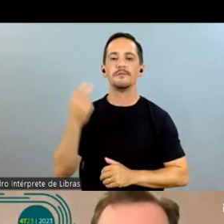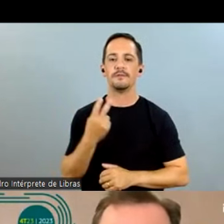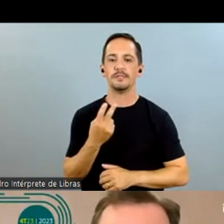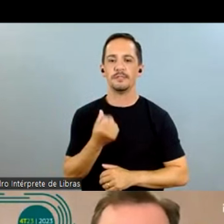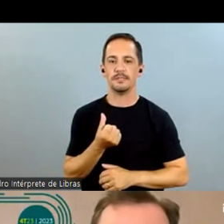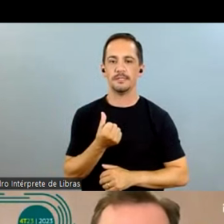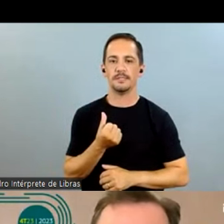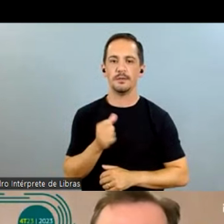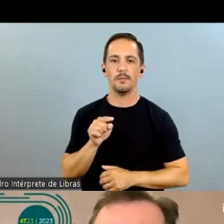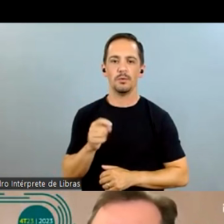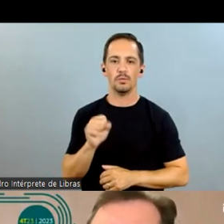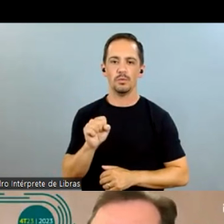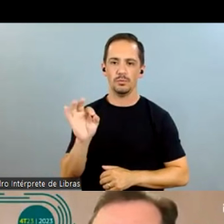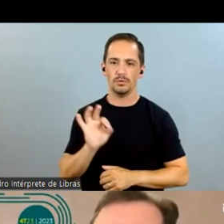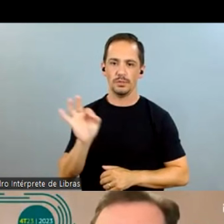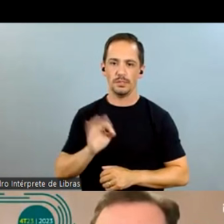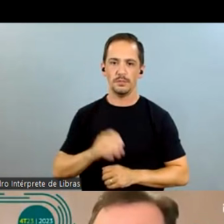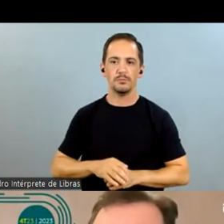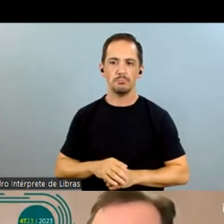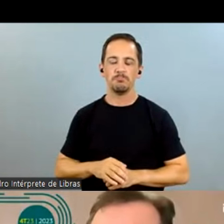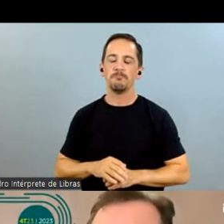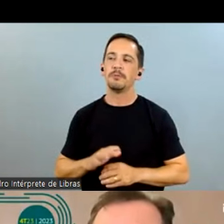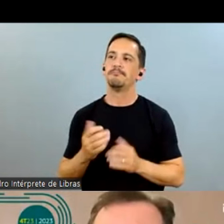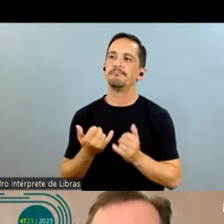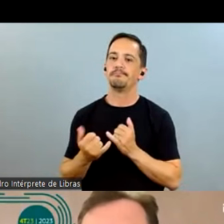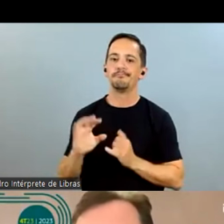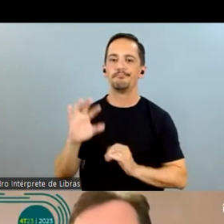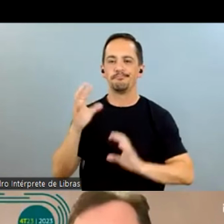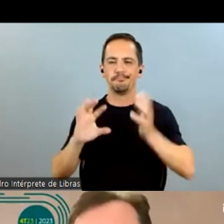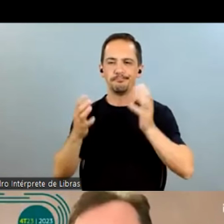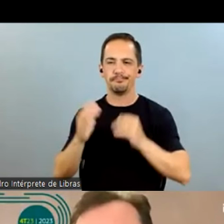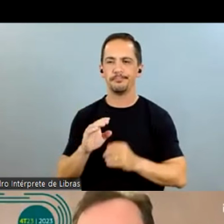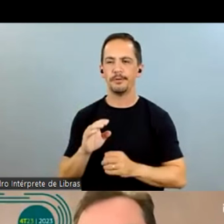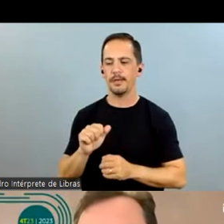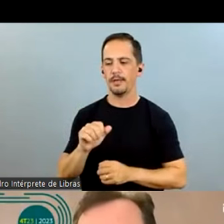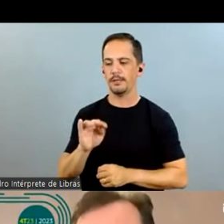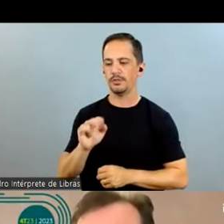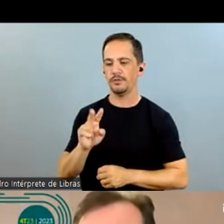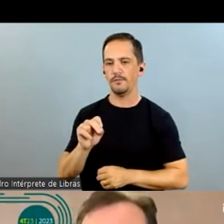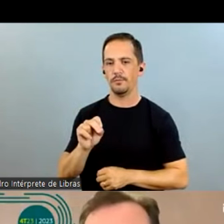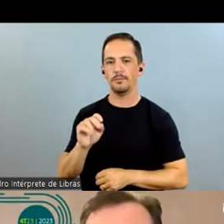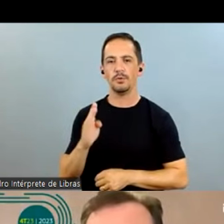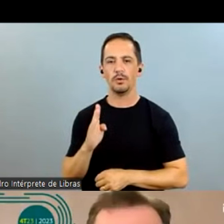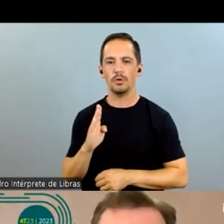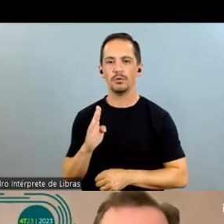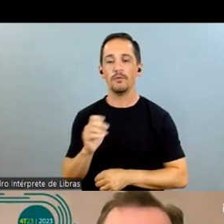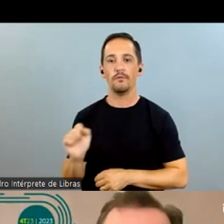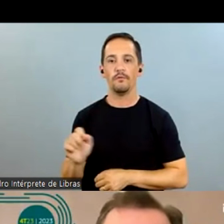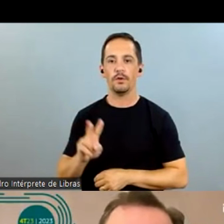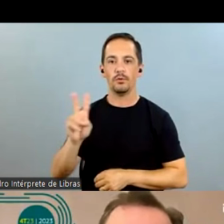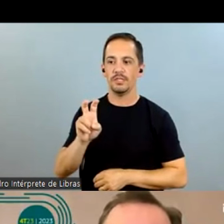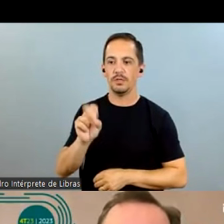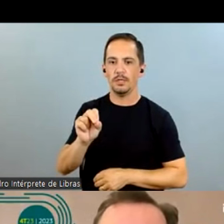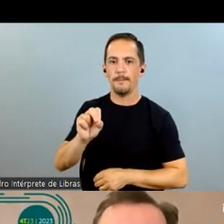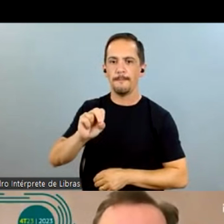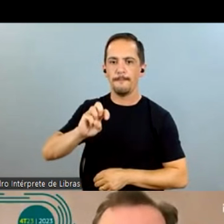nós tivemos alguns efeitos não recorrentes né o o recorrente é ativo biológico que teve uma valorização no ano de 50 milhões Apesar daquela